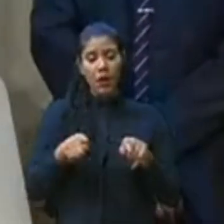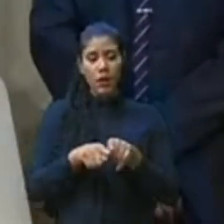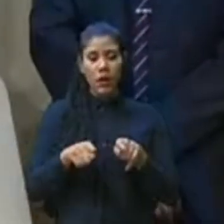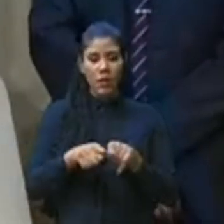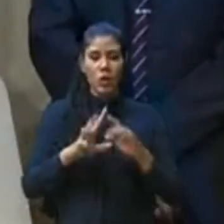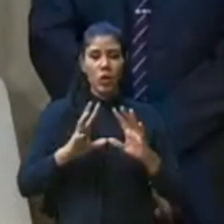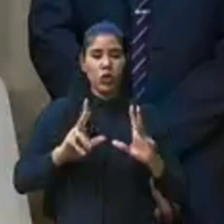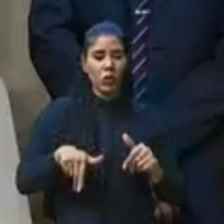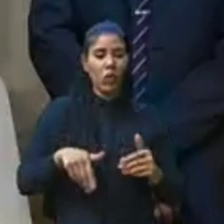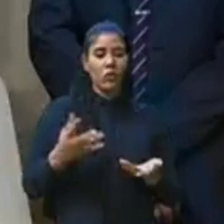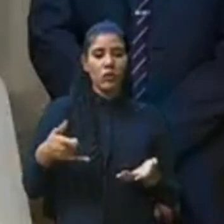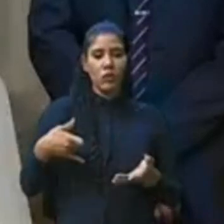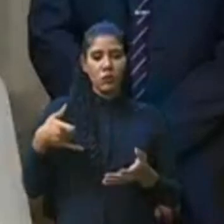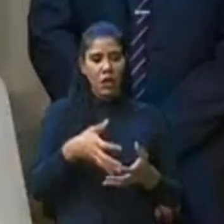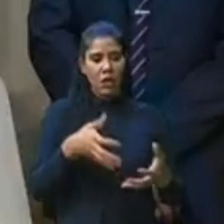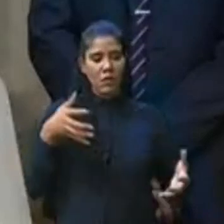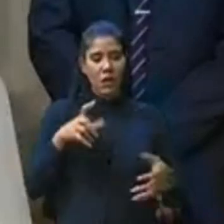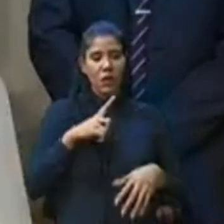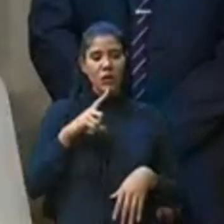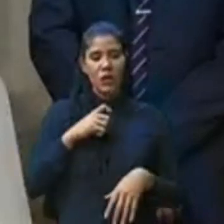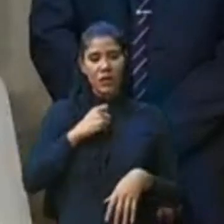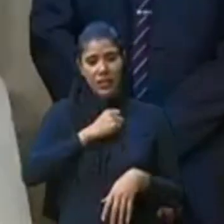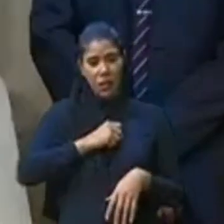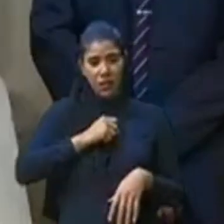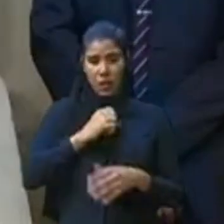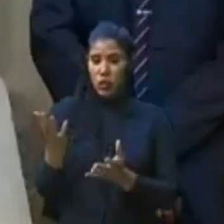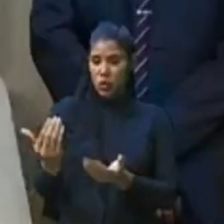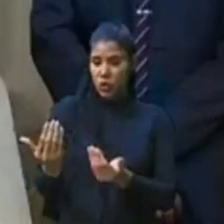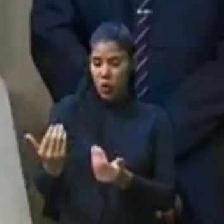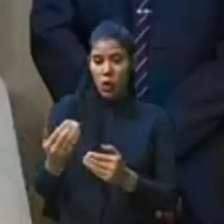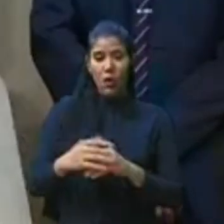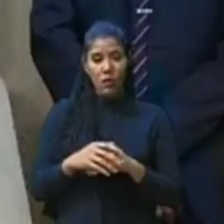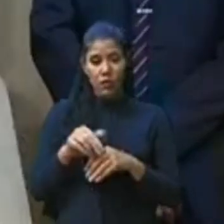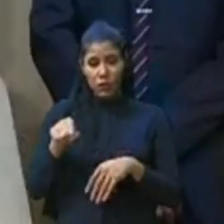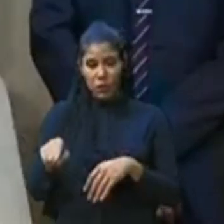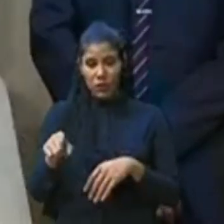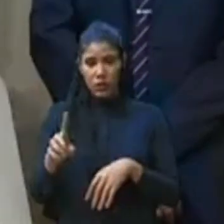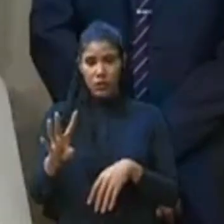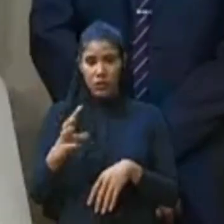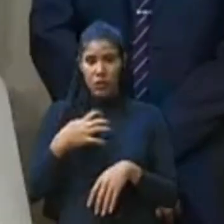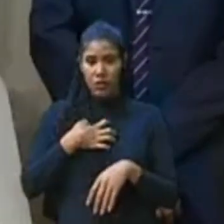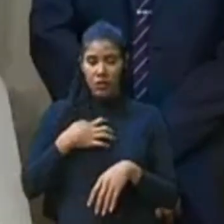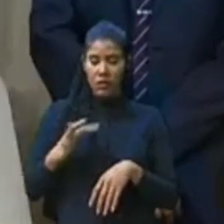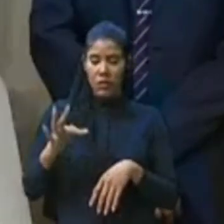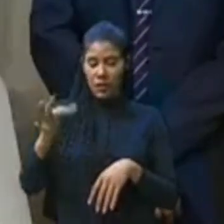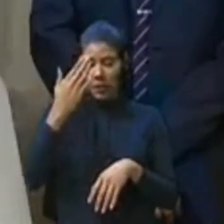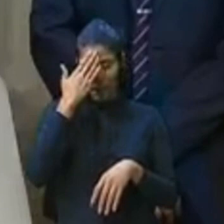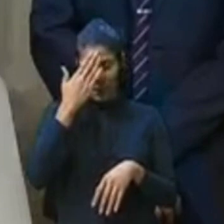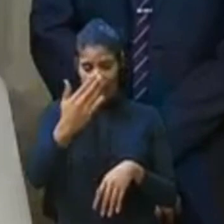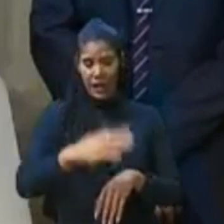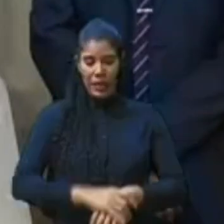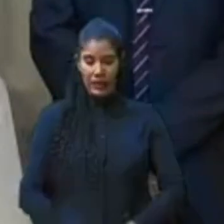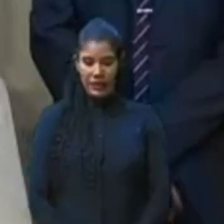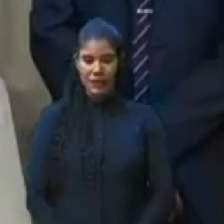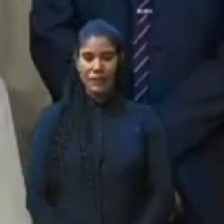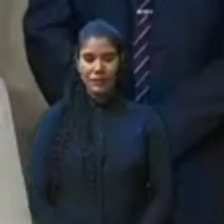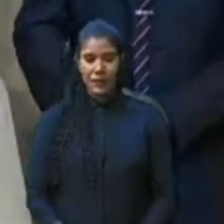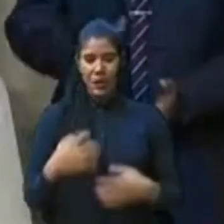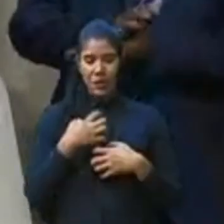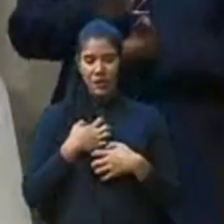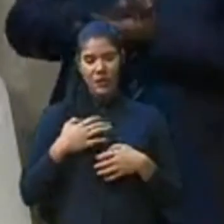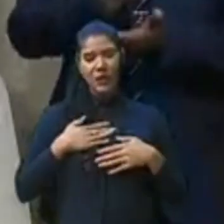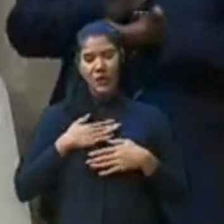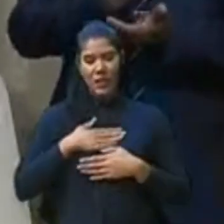mais velhos aqui, eu tinha muita saudade. Dos mais novos aqui, eu tenho muita esperança. Muito obrigado, e eu me sinto muito feliz, meu